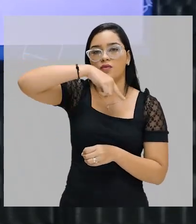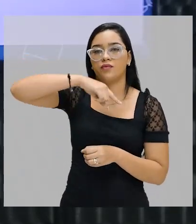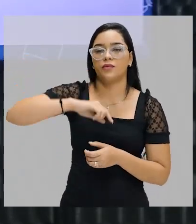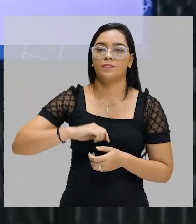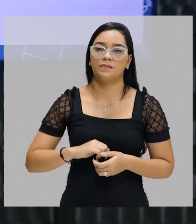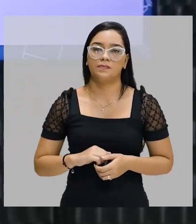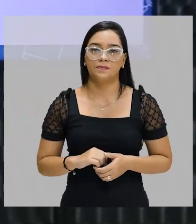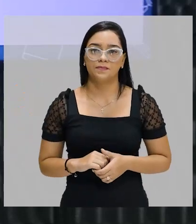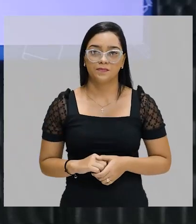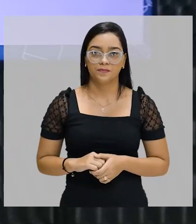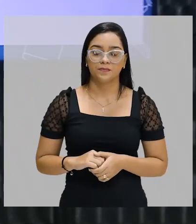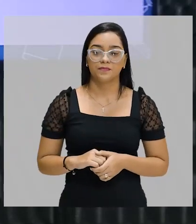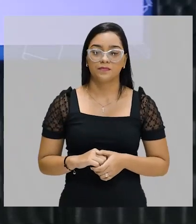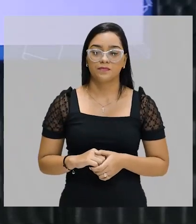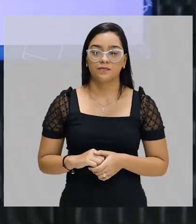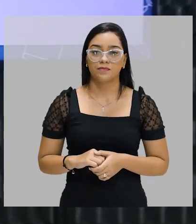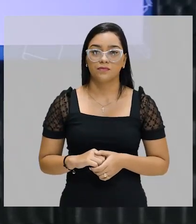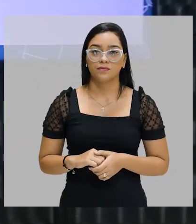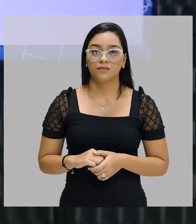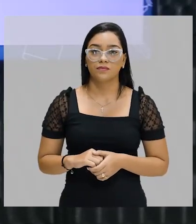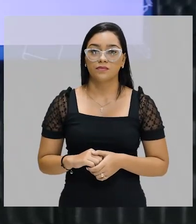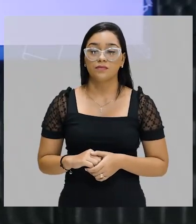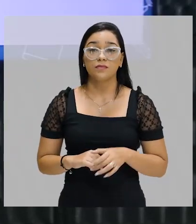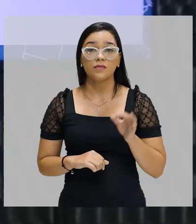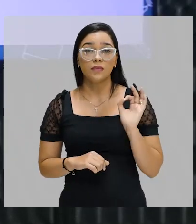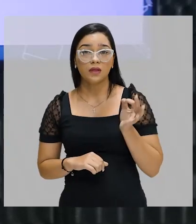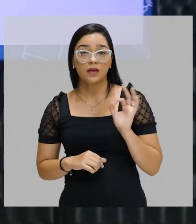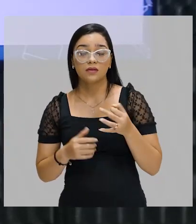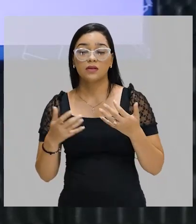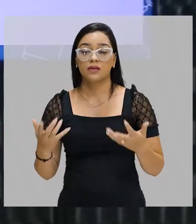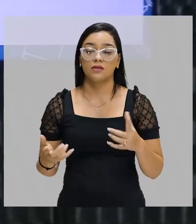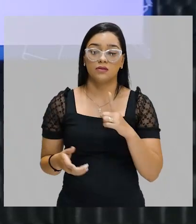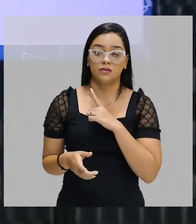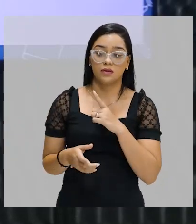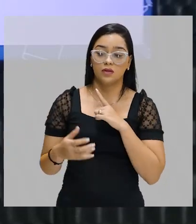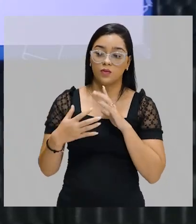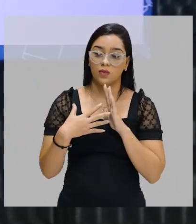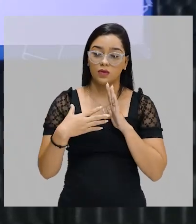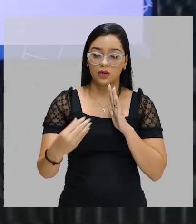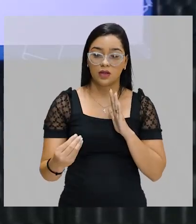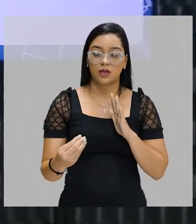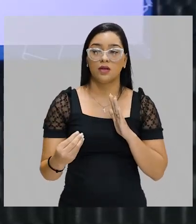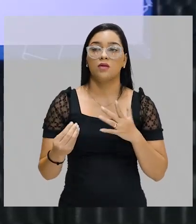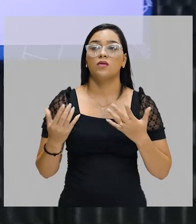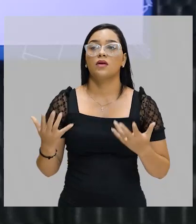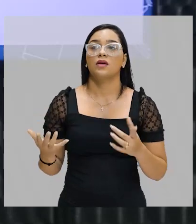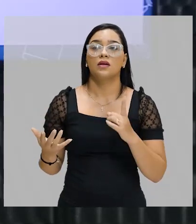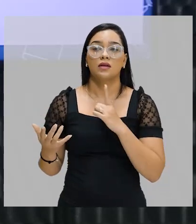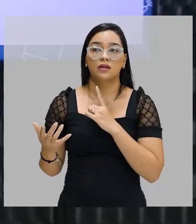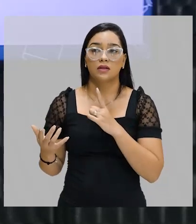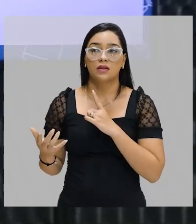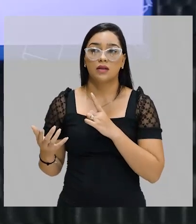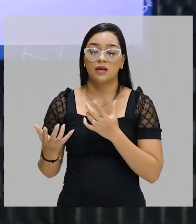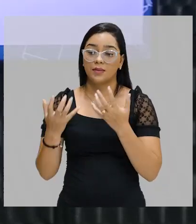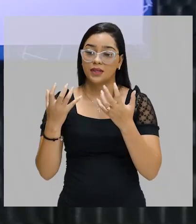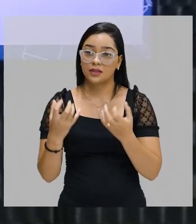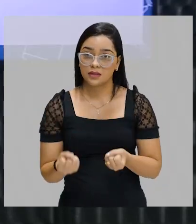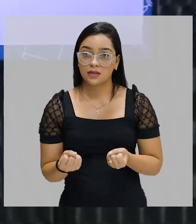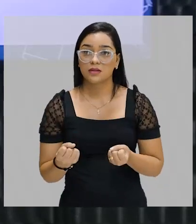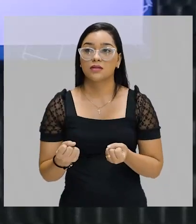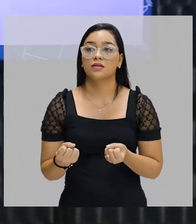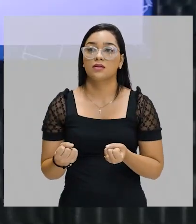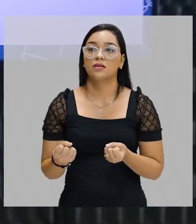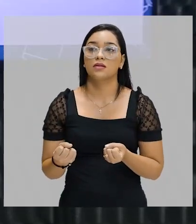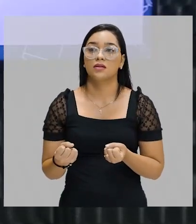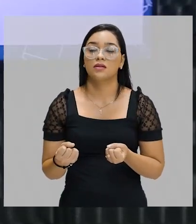órbitas discretas, tá ok? Então esse é o modelo atômico que é o modelo atômico mais aceito,